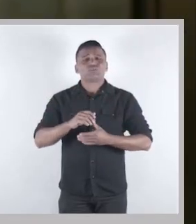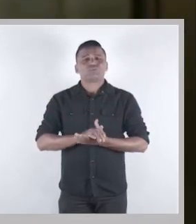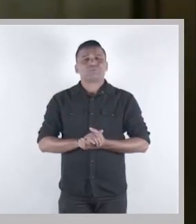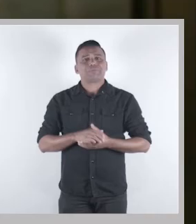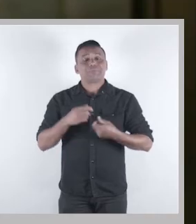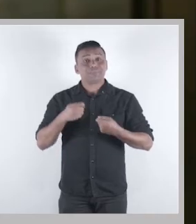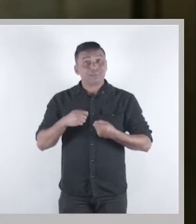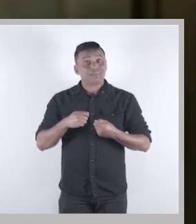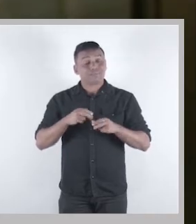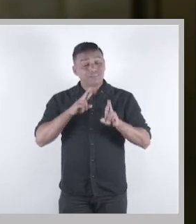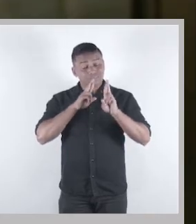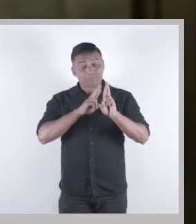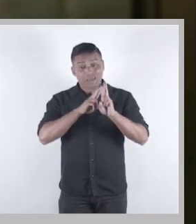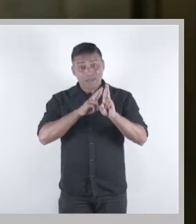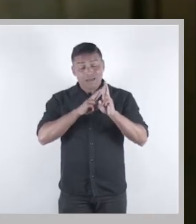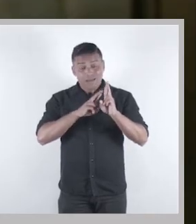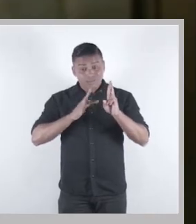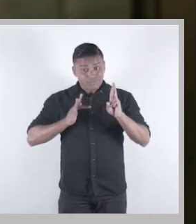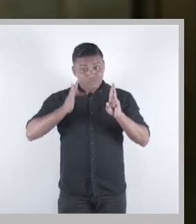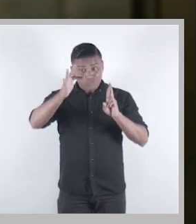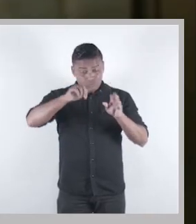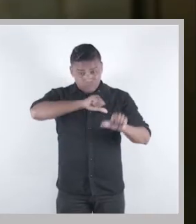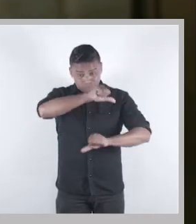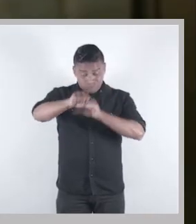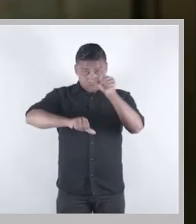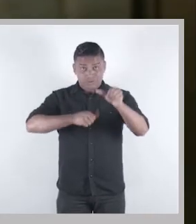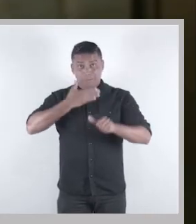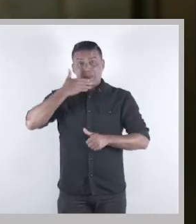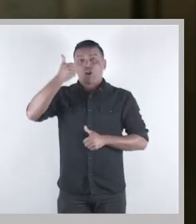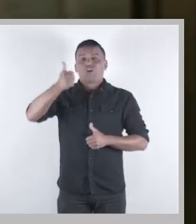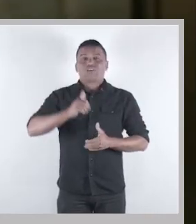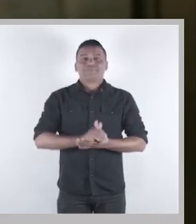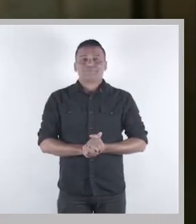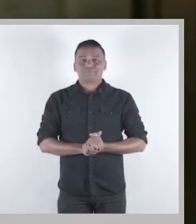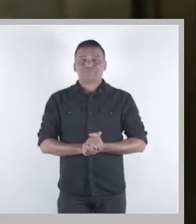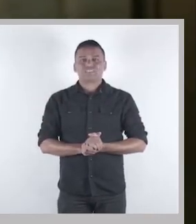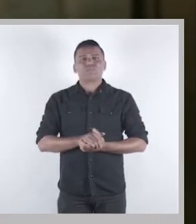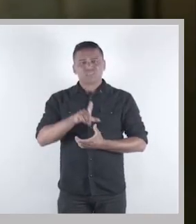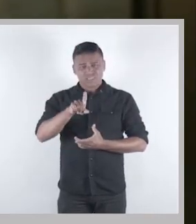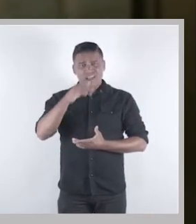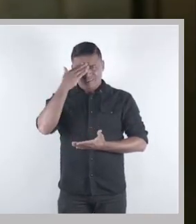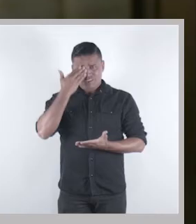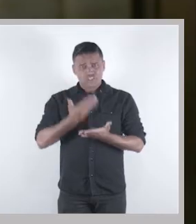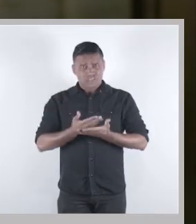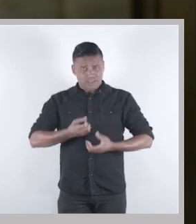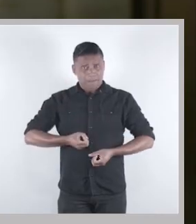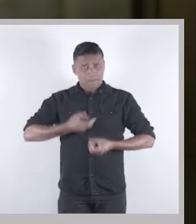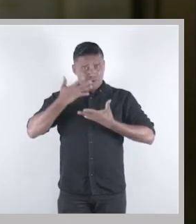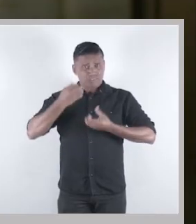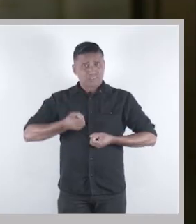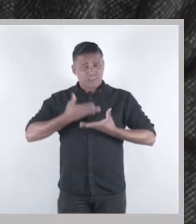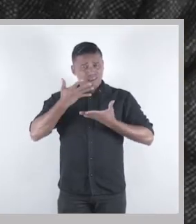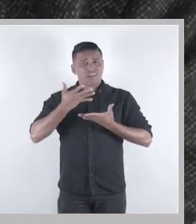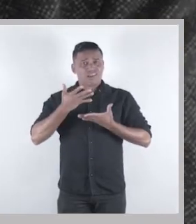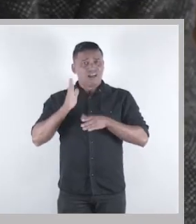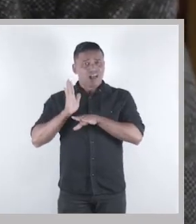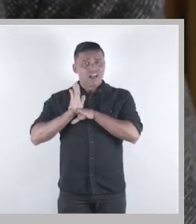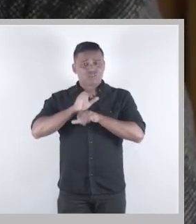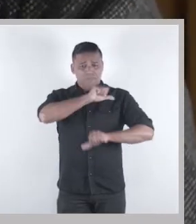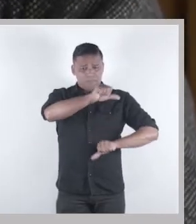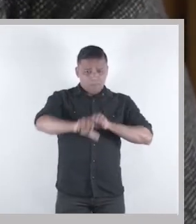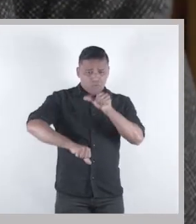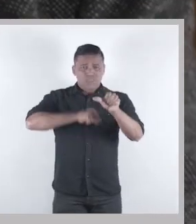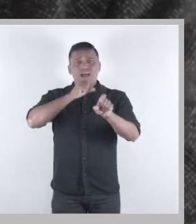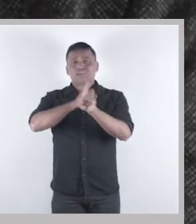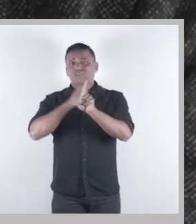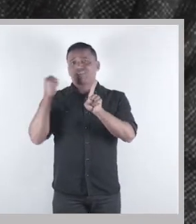você acredita que a poesia tem um papel fundamental nesse processo de transformação do Brasil e eu acho que é